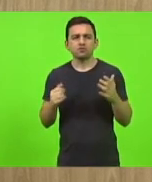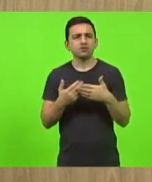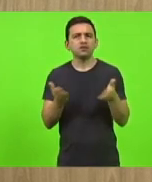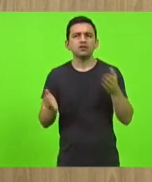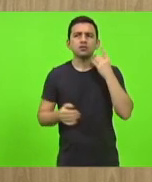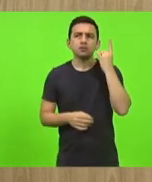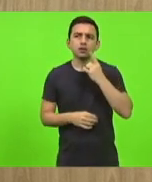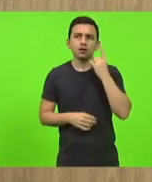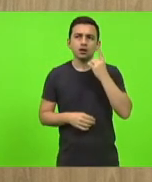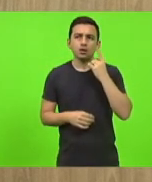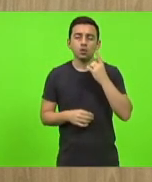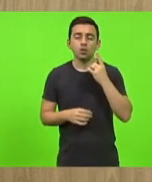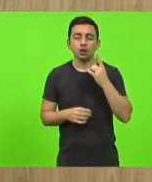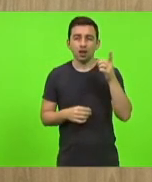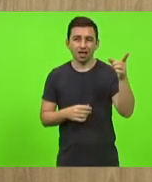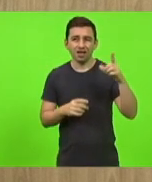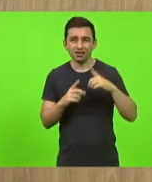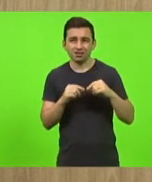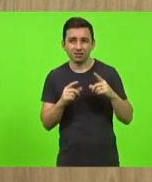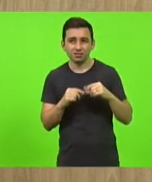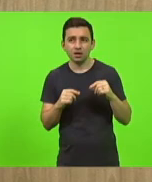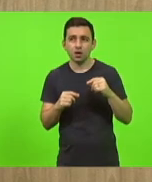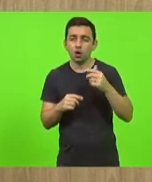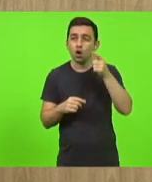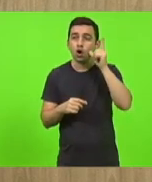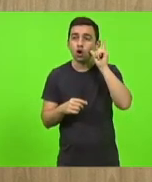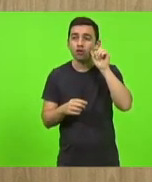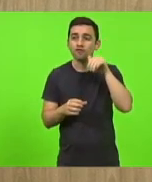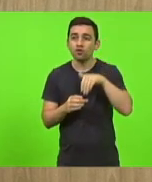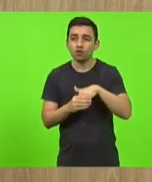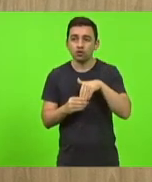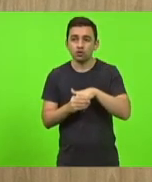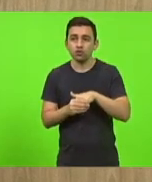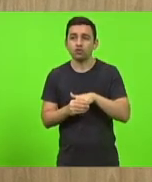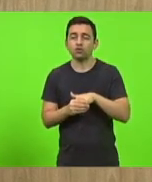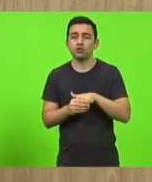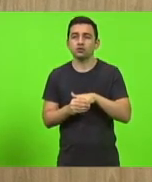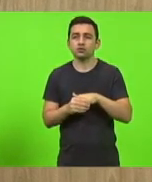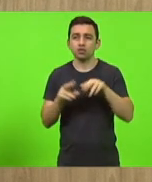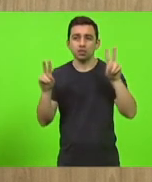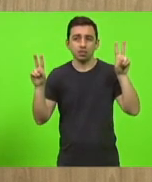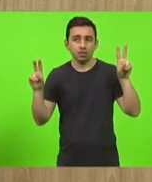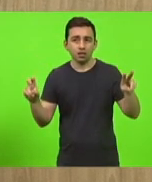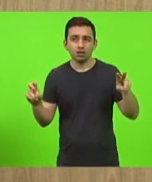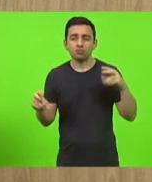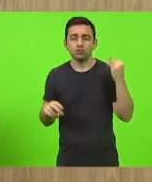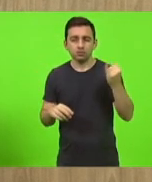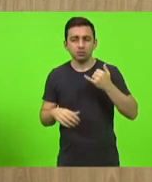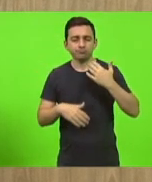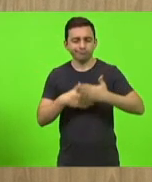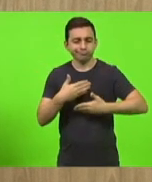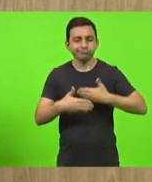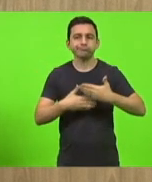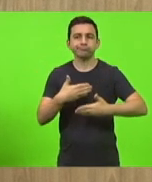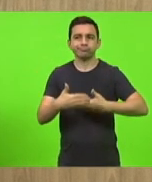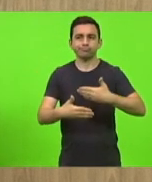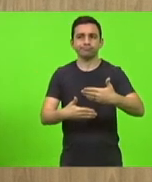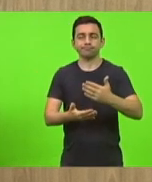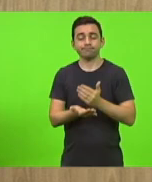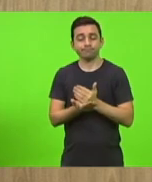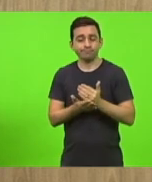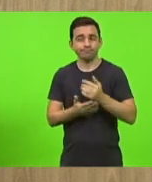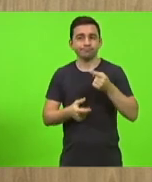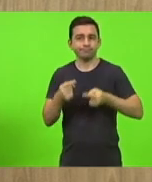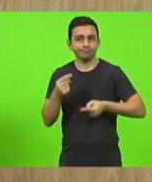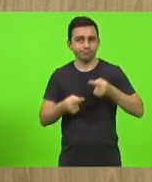deputados que o Congresso Nacional votou ontem uma grande matéria que tramita aqui, que iniciou discussão aqui